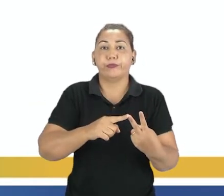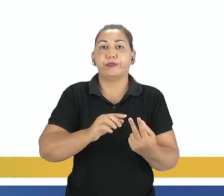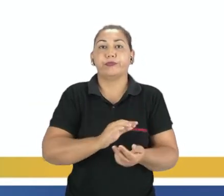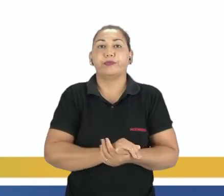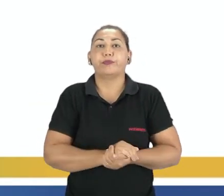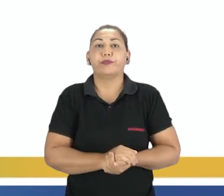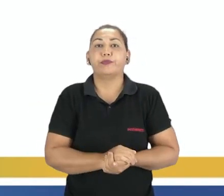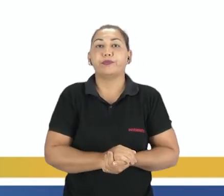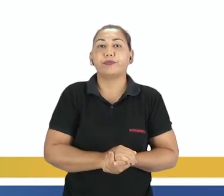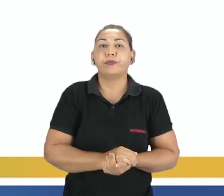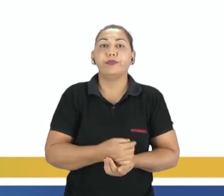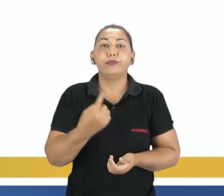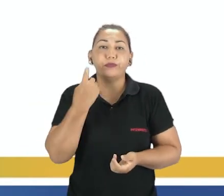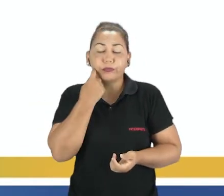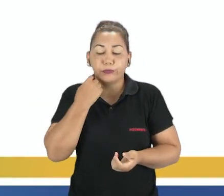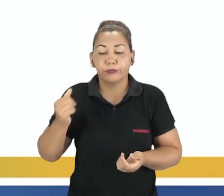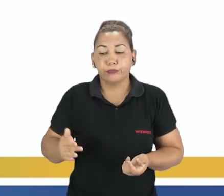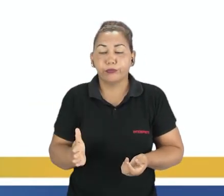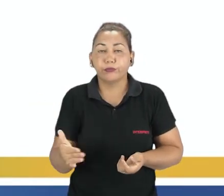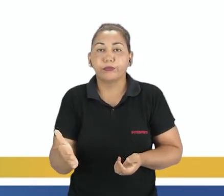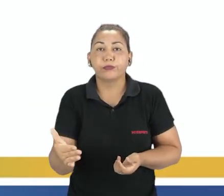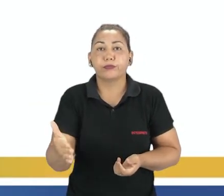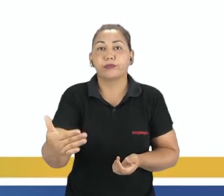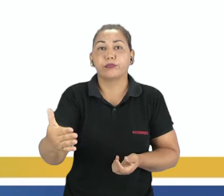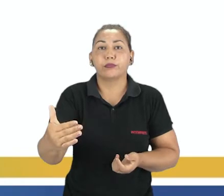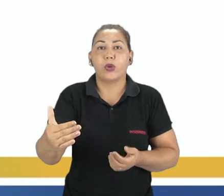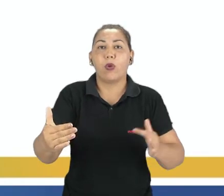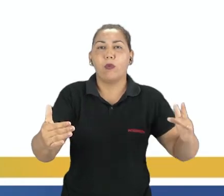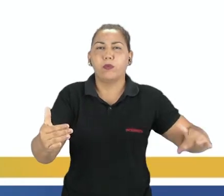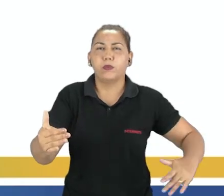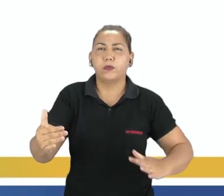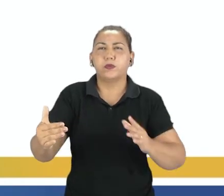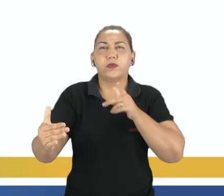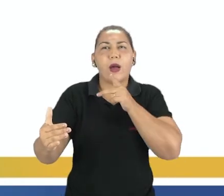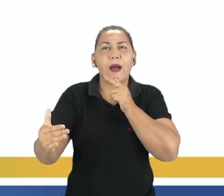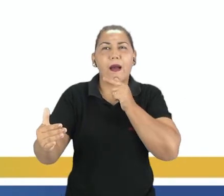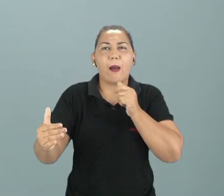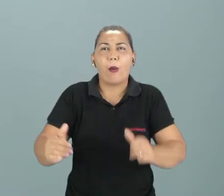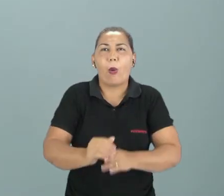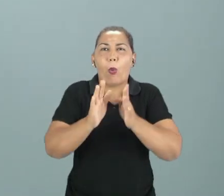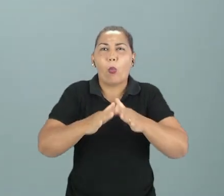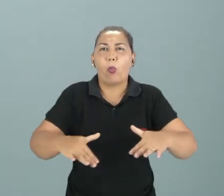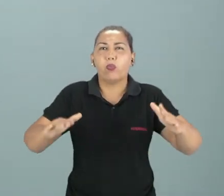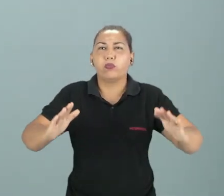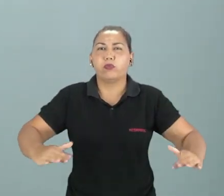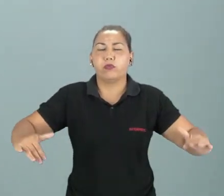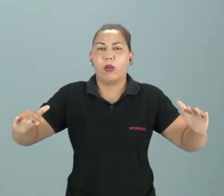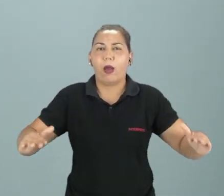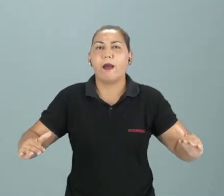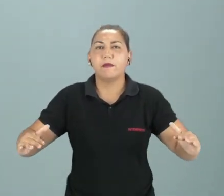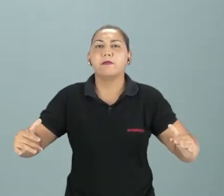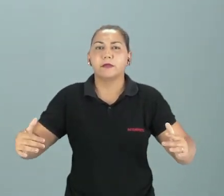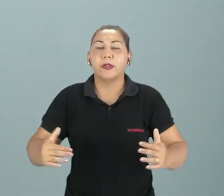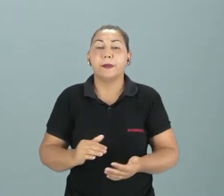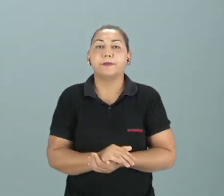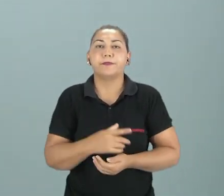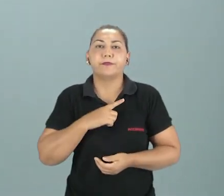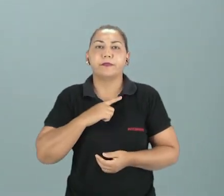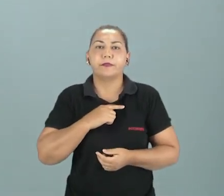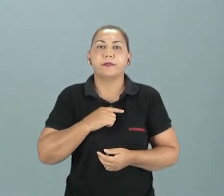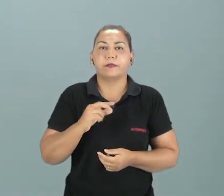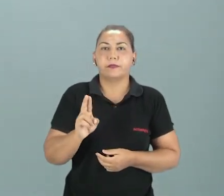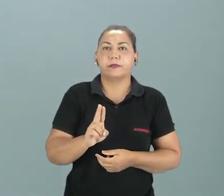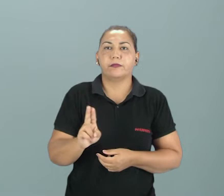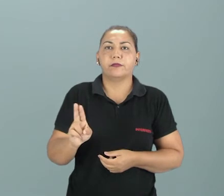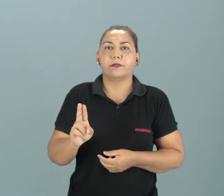cardume de sardinhas lutava contra as fortes ondas. Veja que neste caso nós temos aqui um núcleo do sujeito